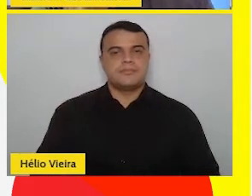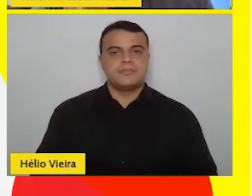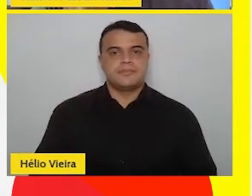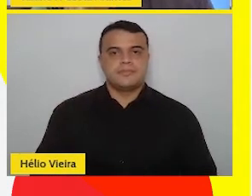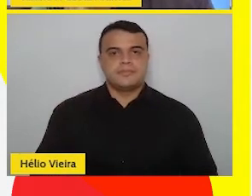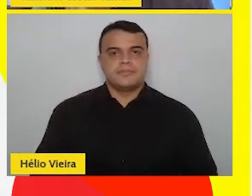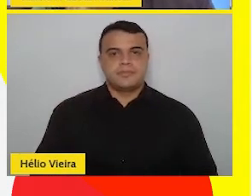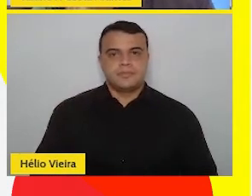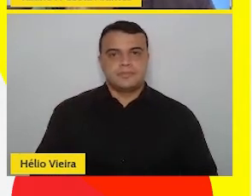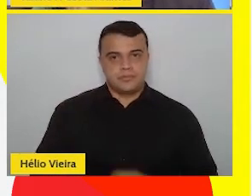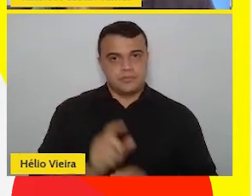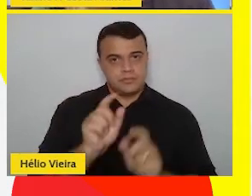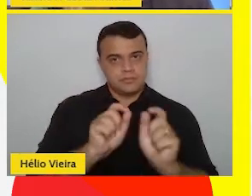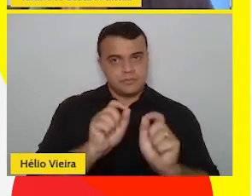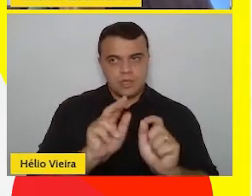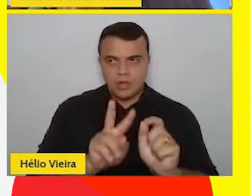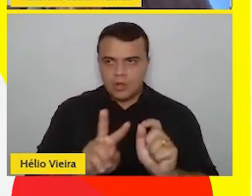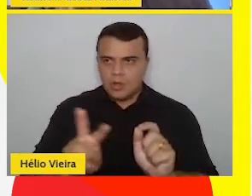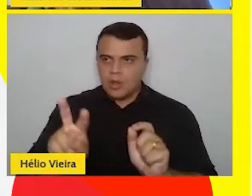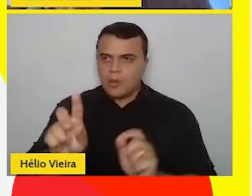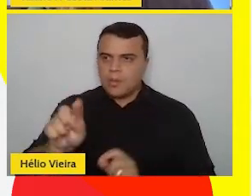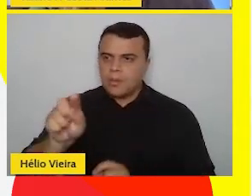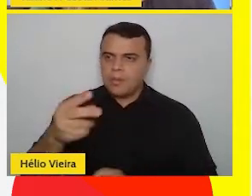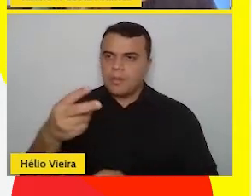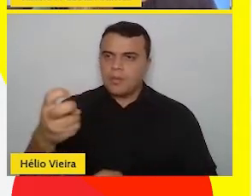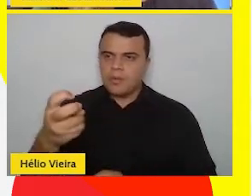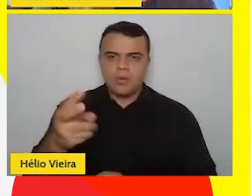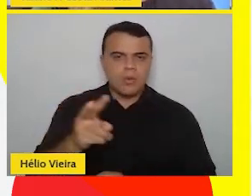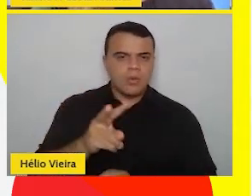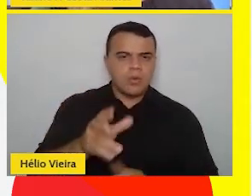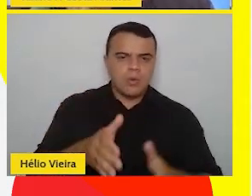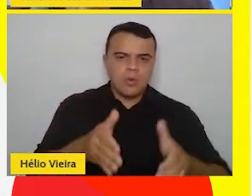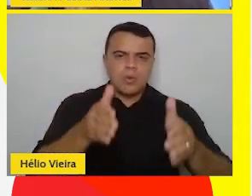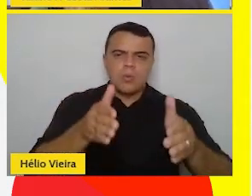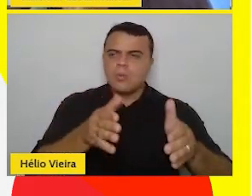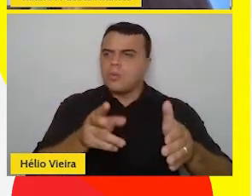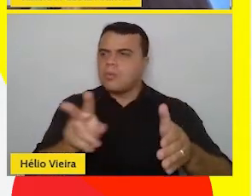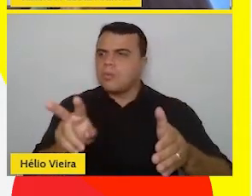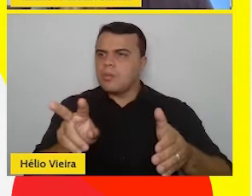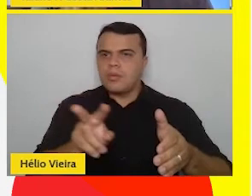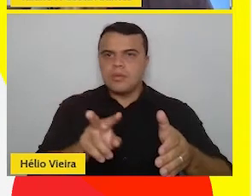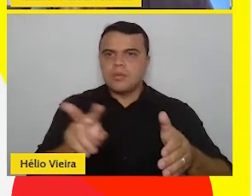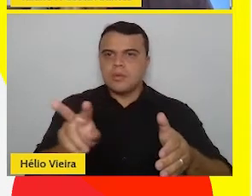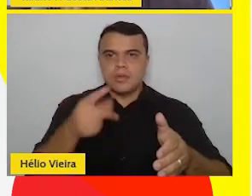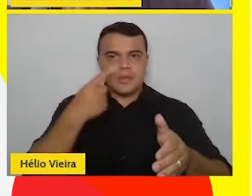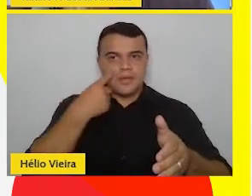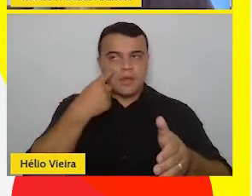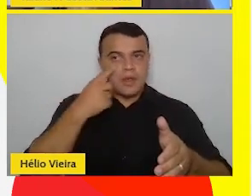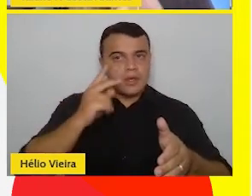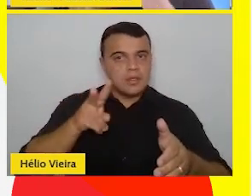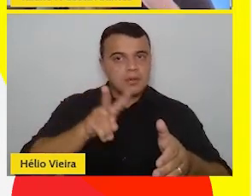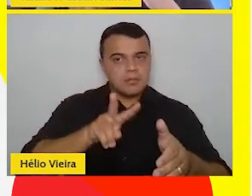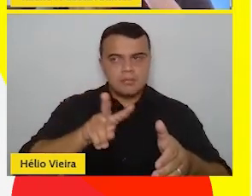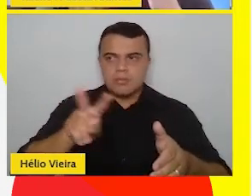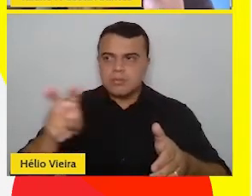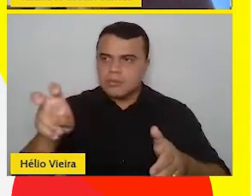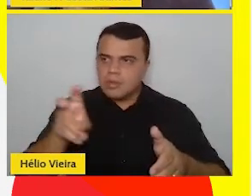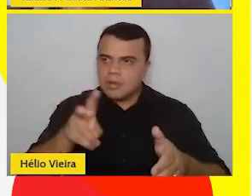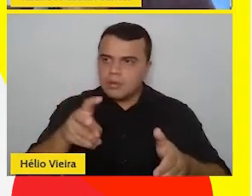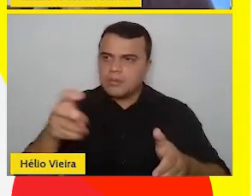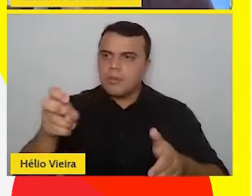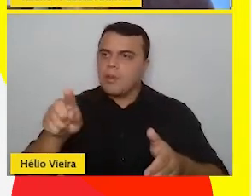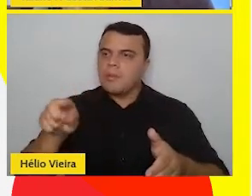Então, a gente olha para o cubo, volta para o ponto. Então, sempre o nosso olhar ele é puxado